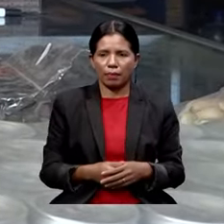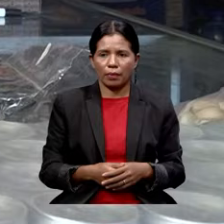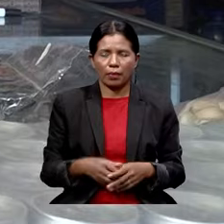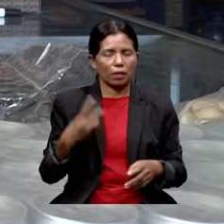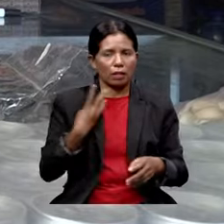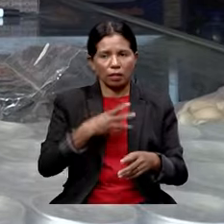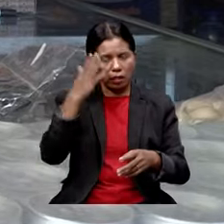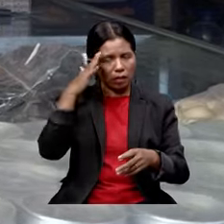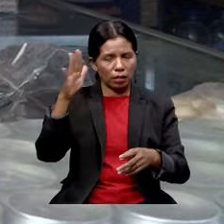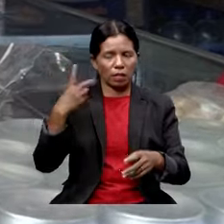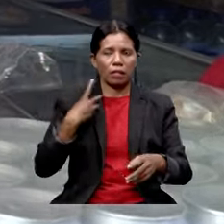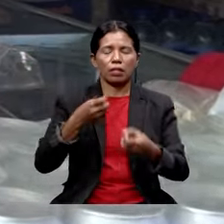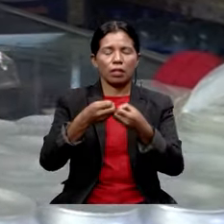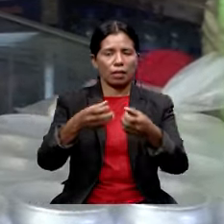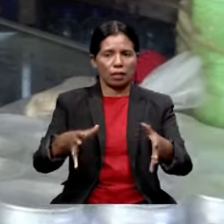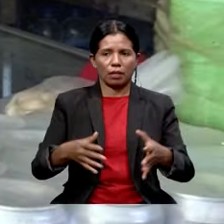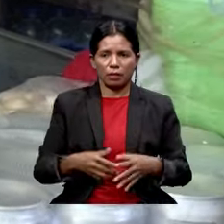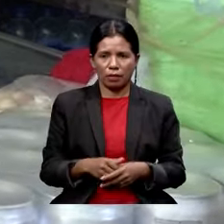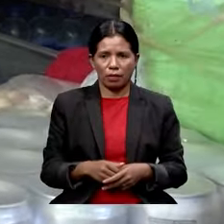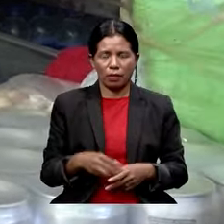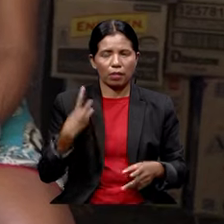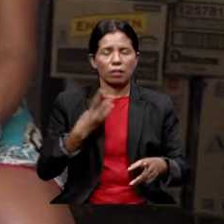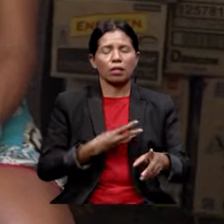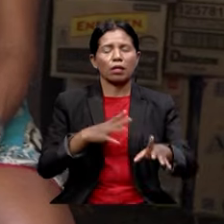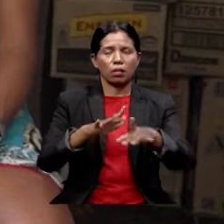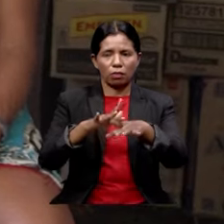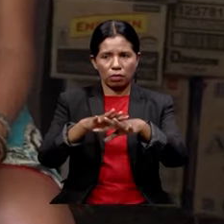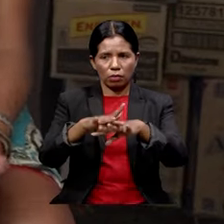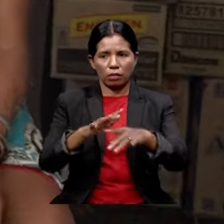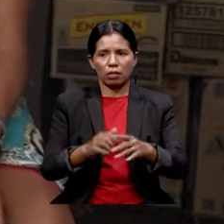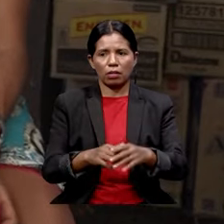tel lakon, tambane itania kultura.